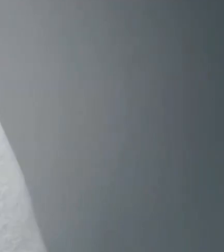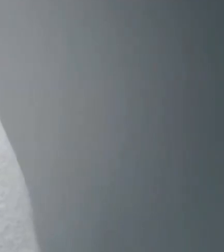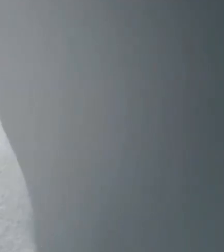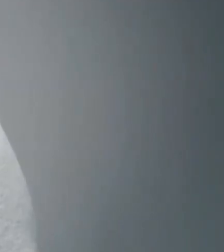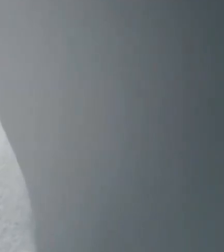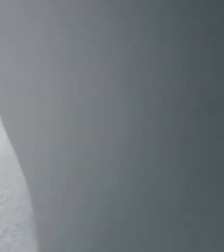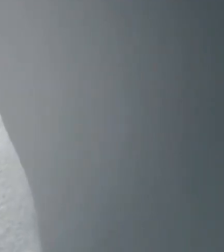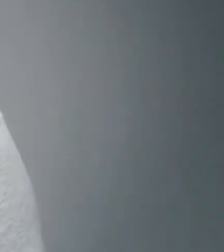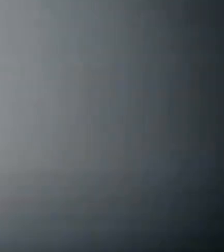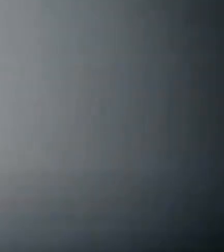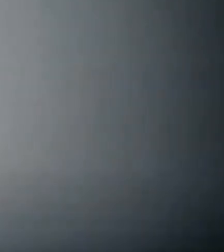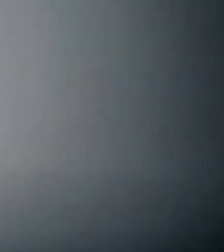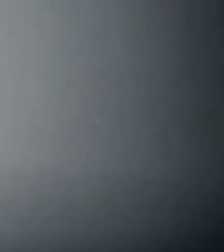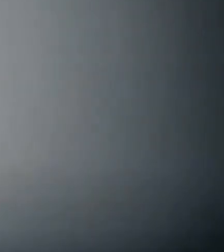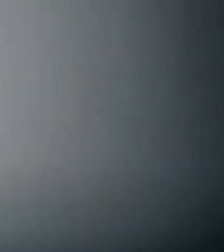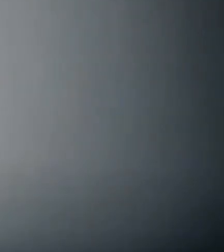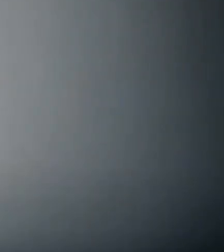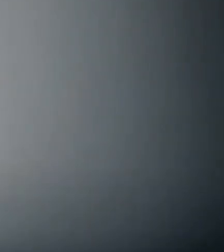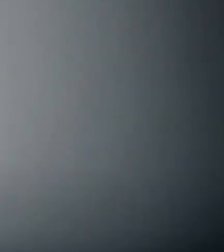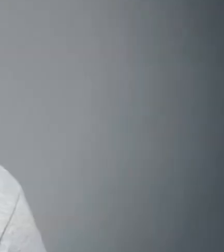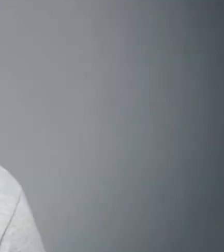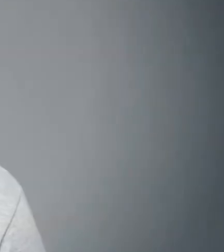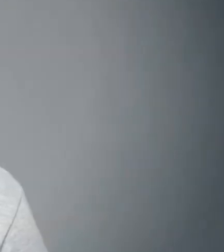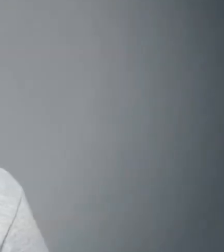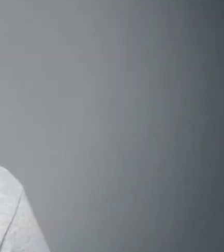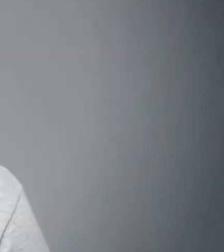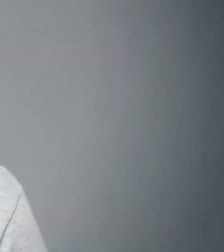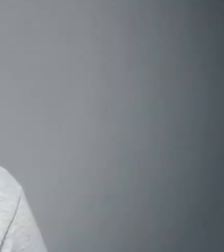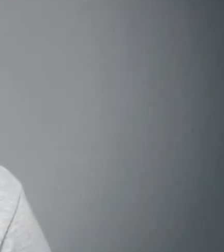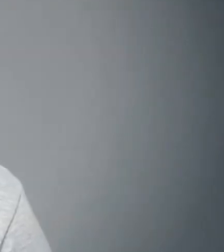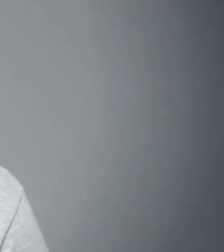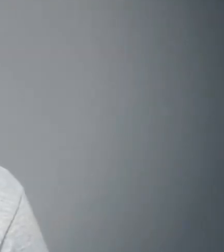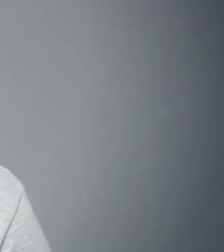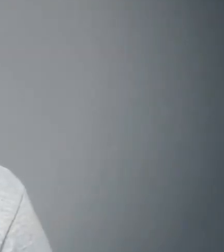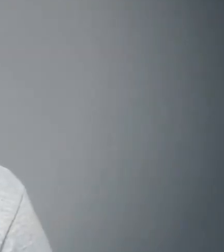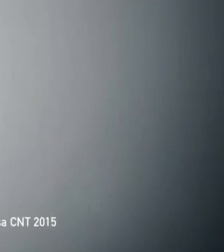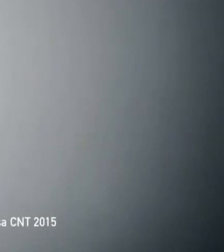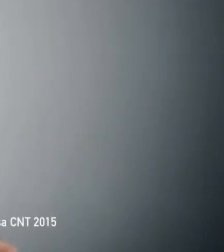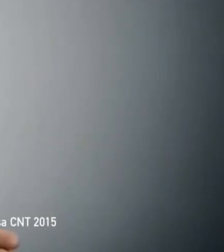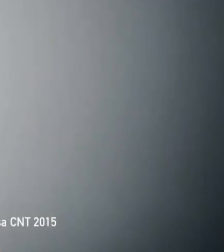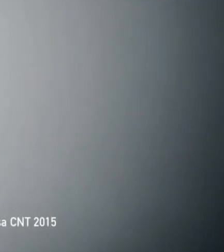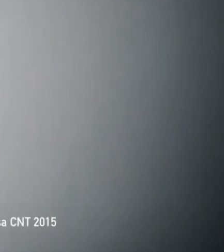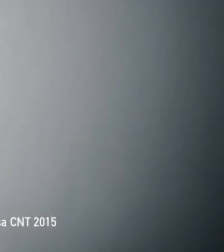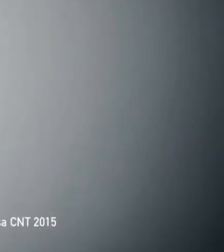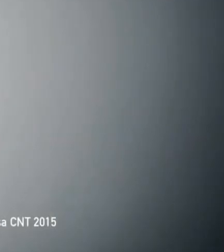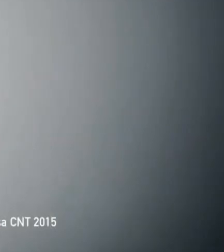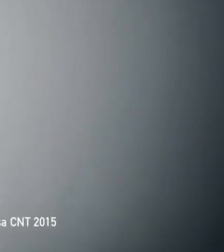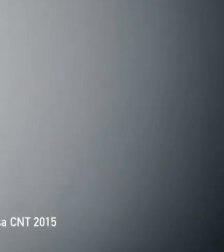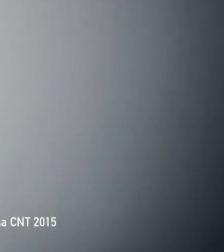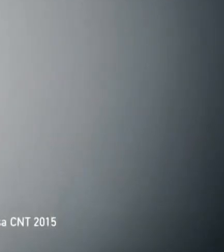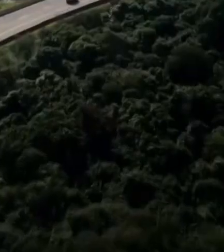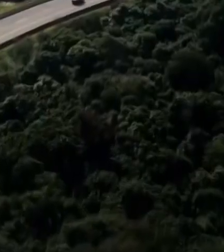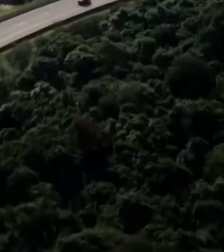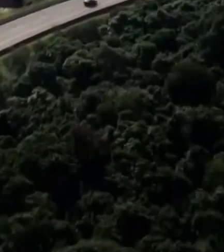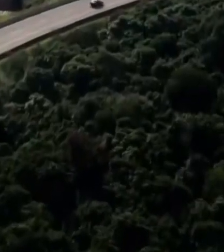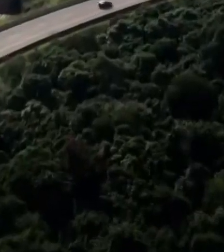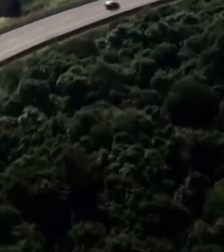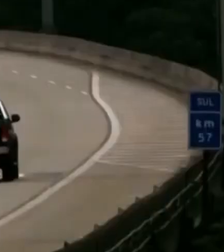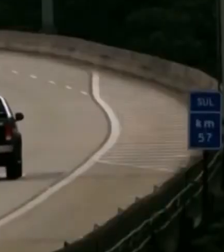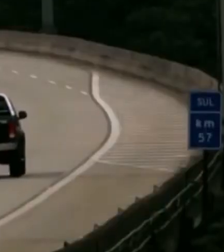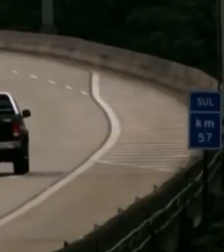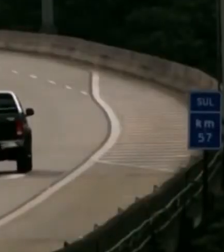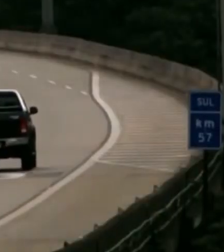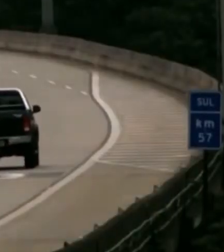horrível, tudo muito rápido. E eu tô viva por um milagre. E é exatamente de vida que eu quero falar. Das 20 melhores rodovias do país,